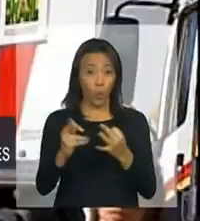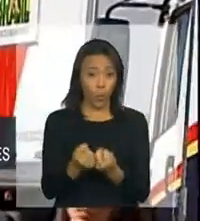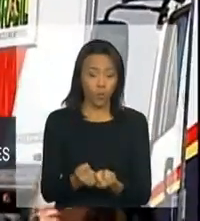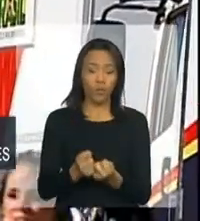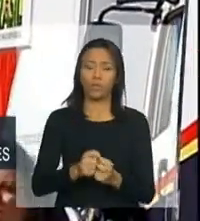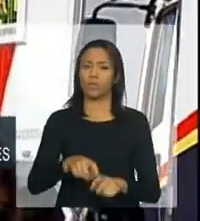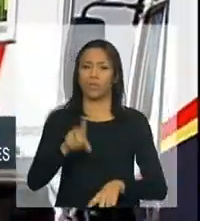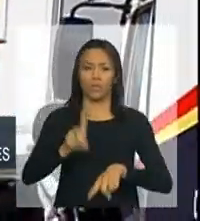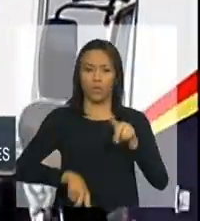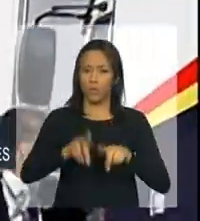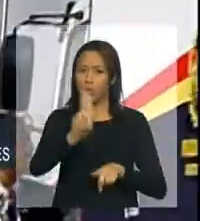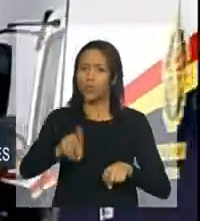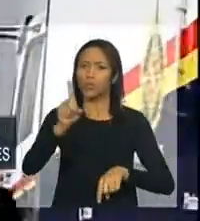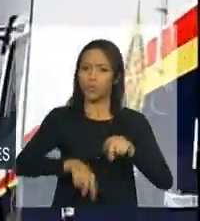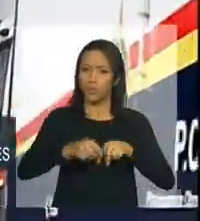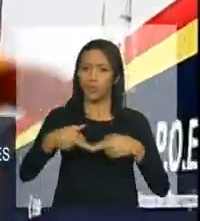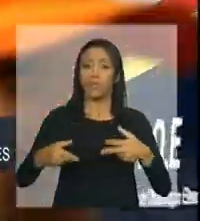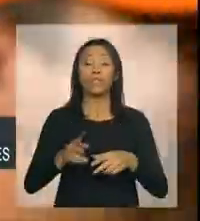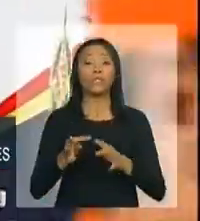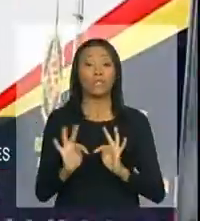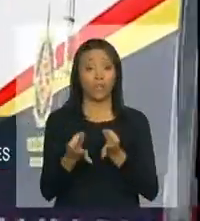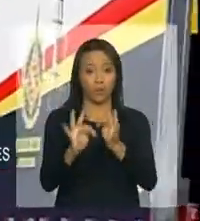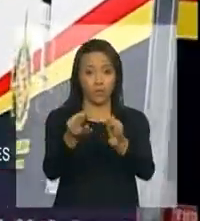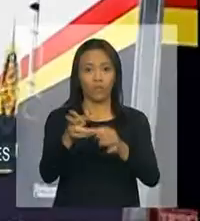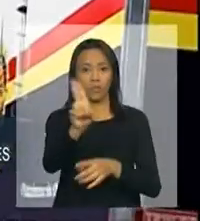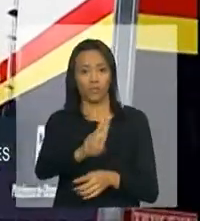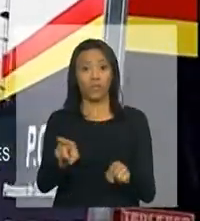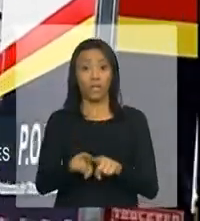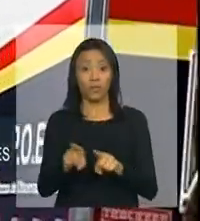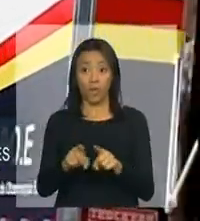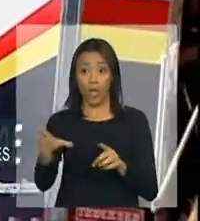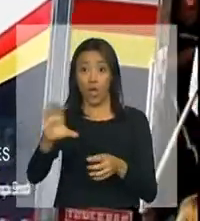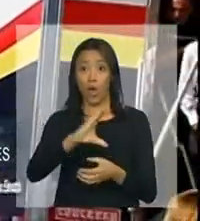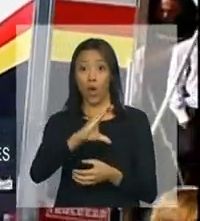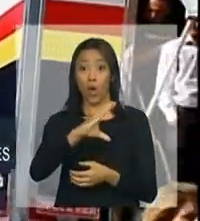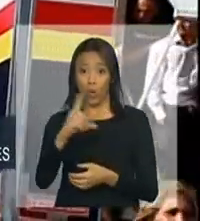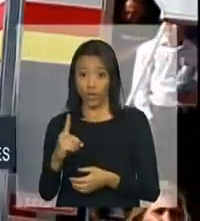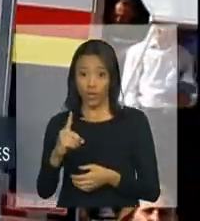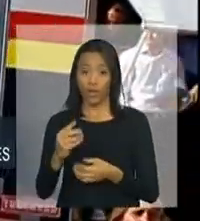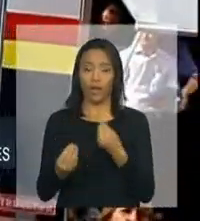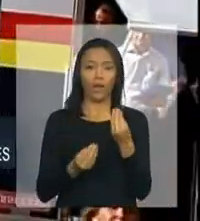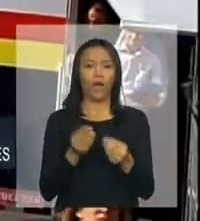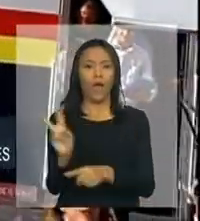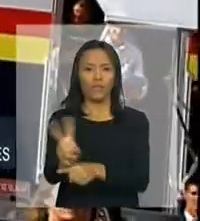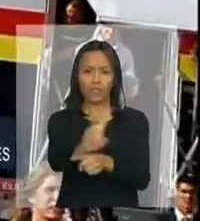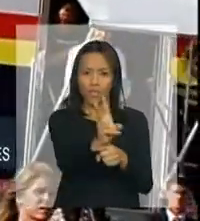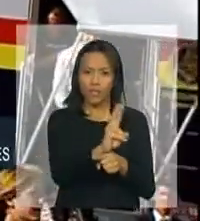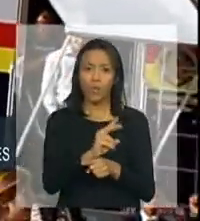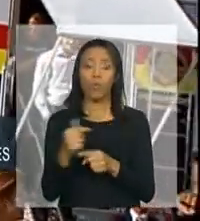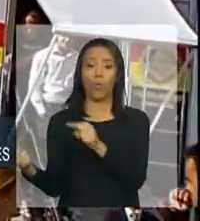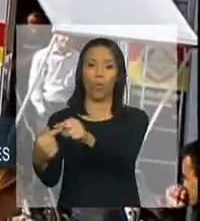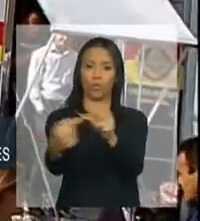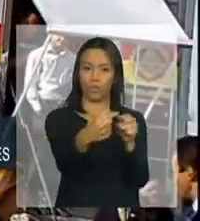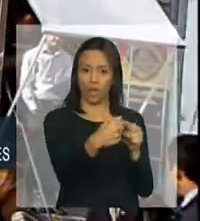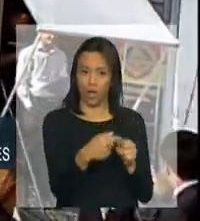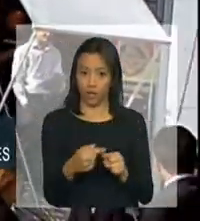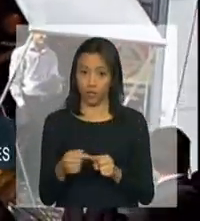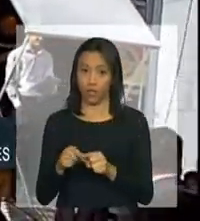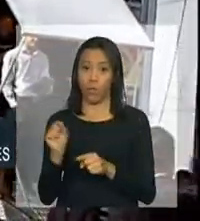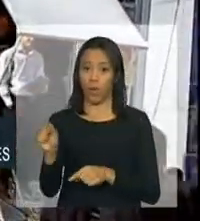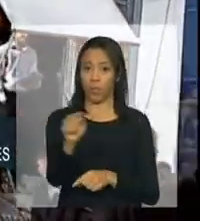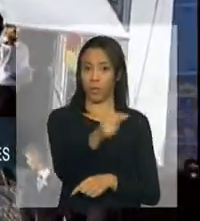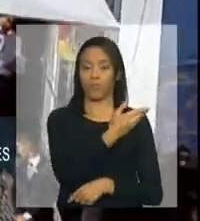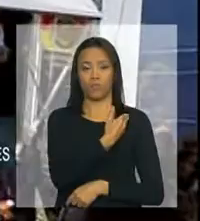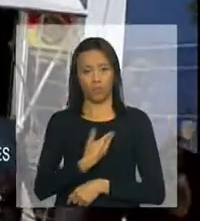segurança coordenar as atividades com os órgãos públicos envolvidos e atuar de forma integrada aos